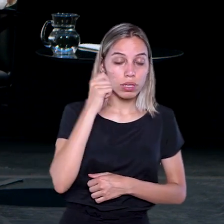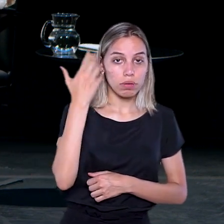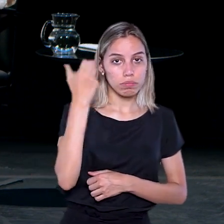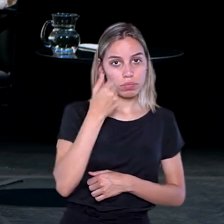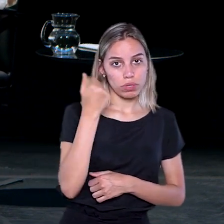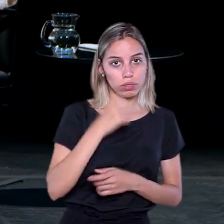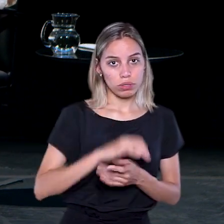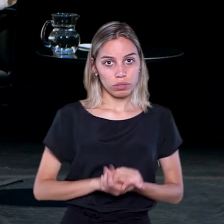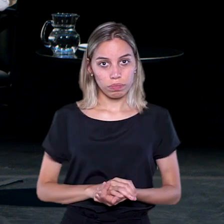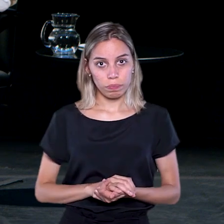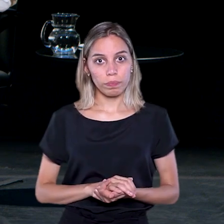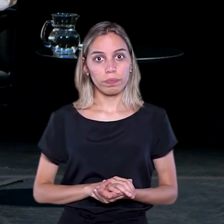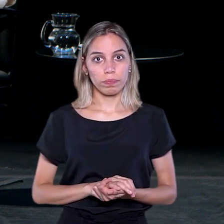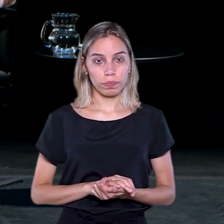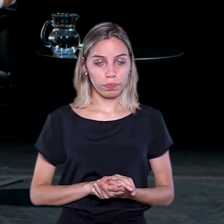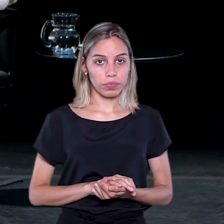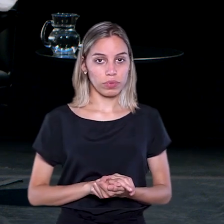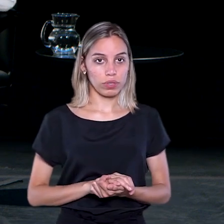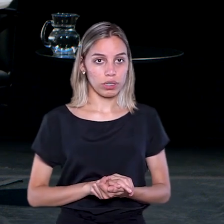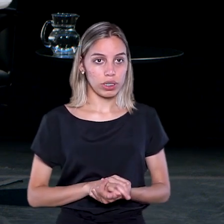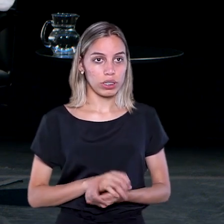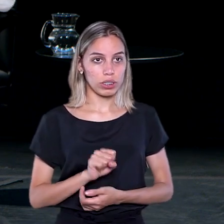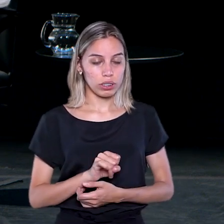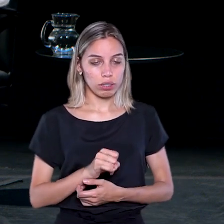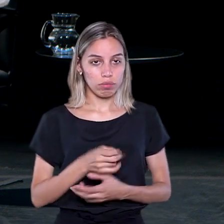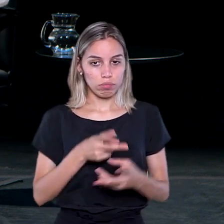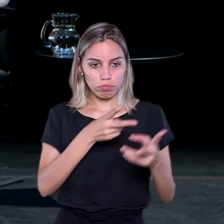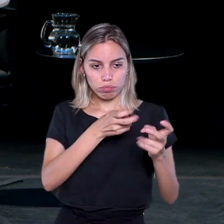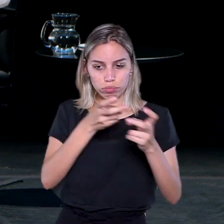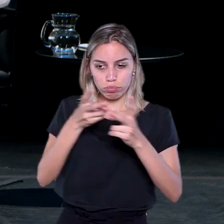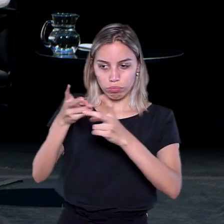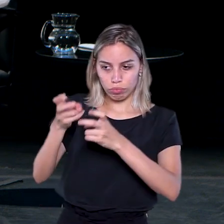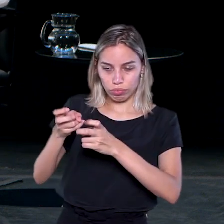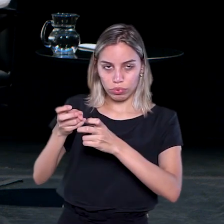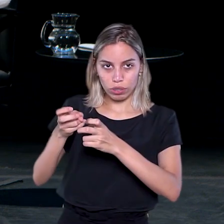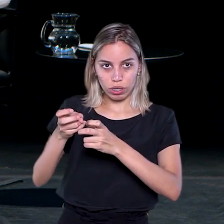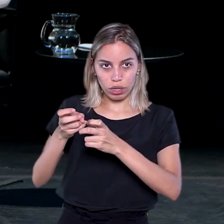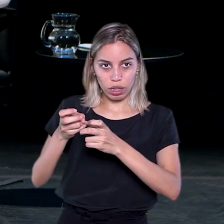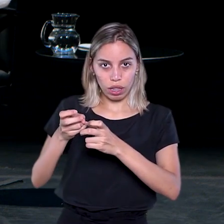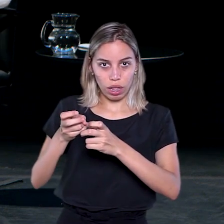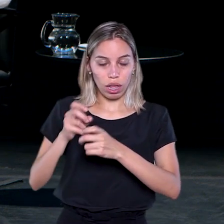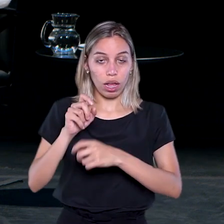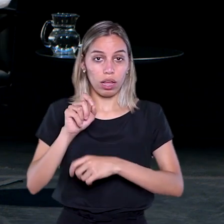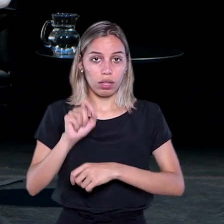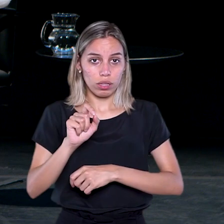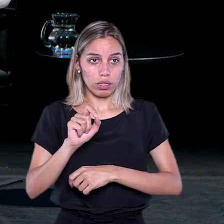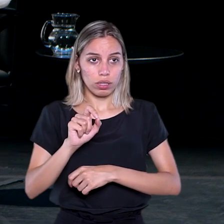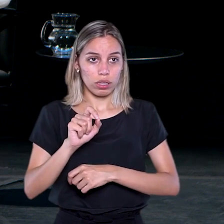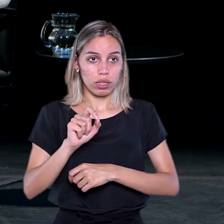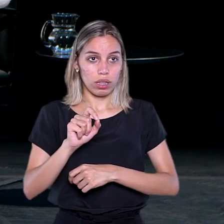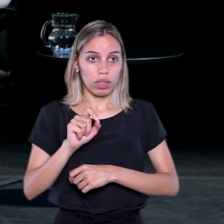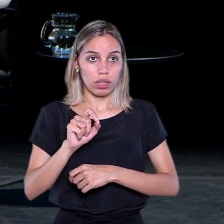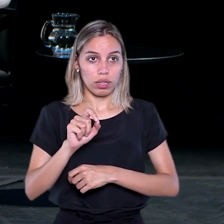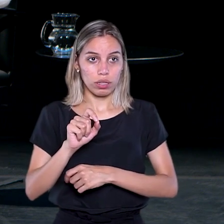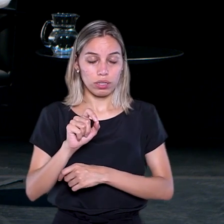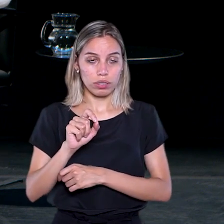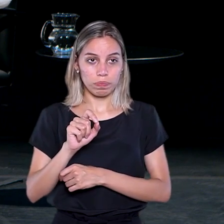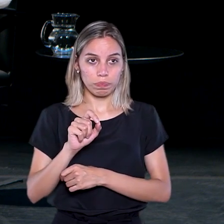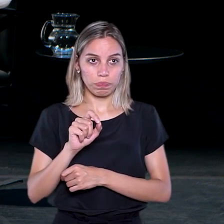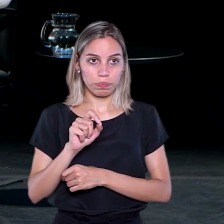análise, as pessoas querem analisar o mundo em tiras. Aí isso é uma questão de classe. Não, a gente precisa... A interseccionalidade é uma